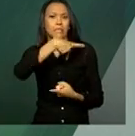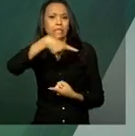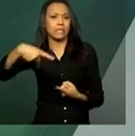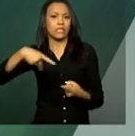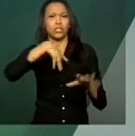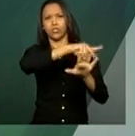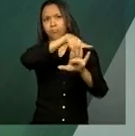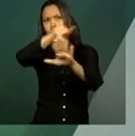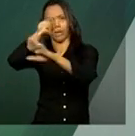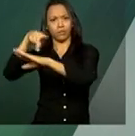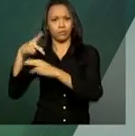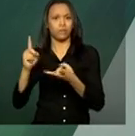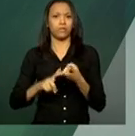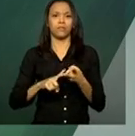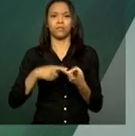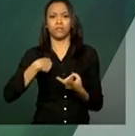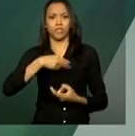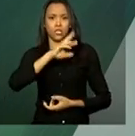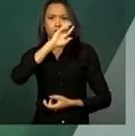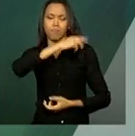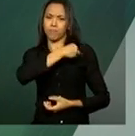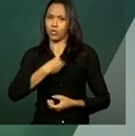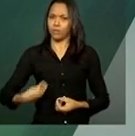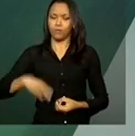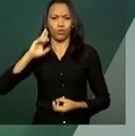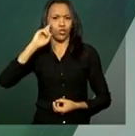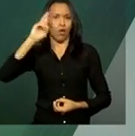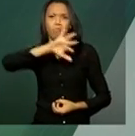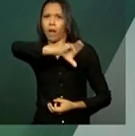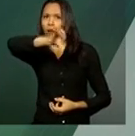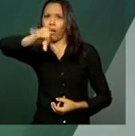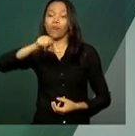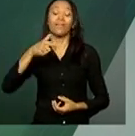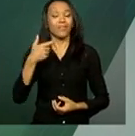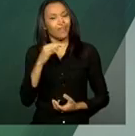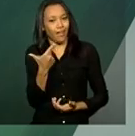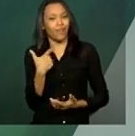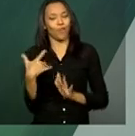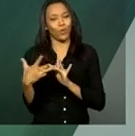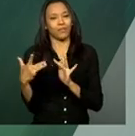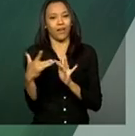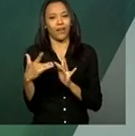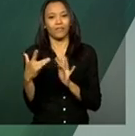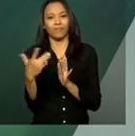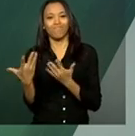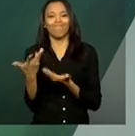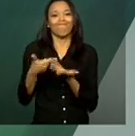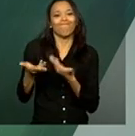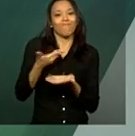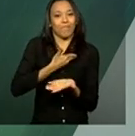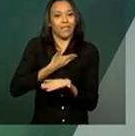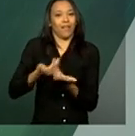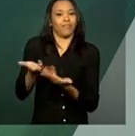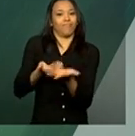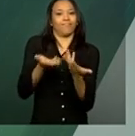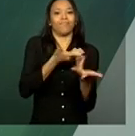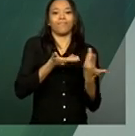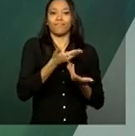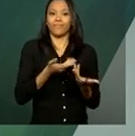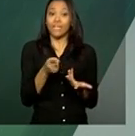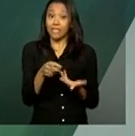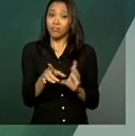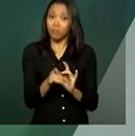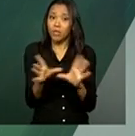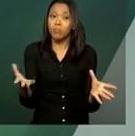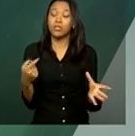governo, os dignatários, acabam meio que naturalmente criando algumas simpatias que são maiores. Isso possibilita até mesmo que